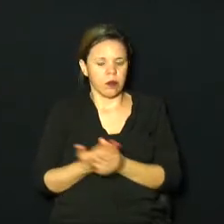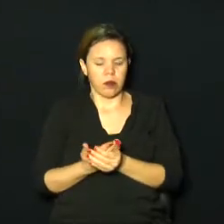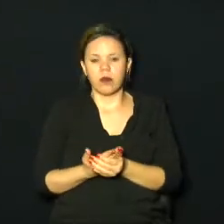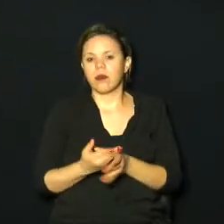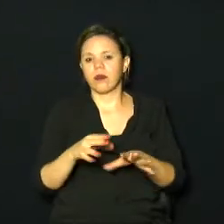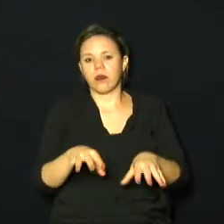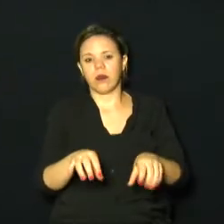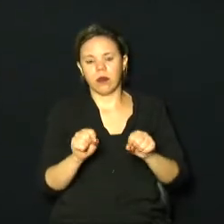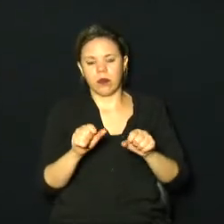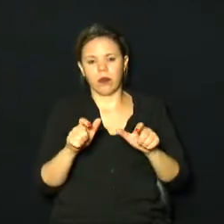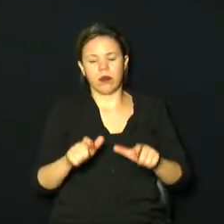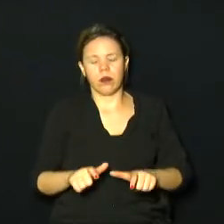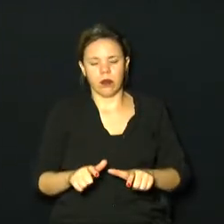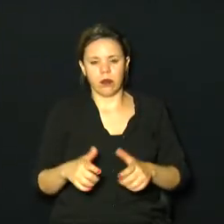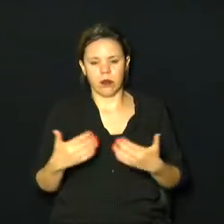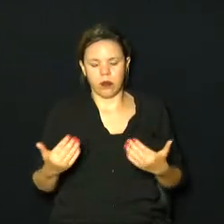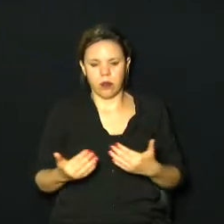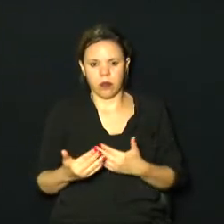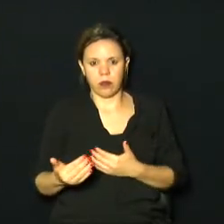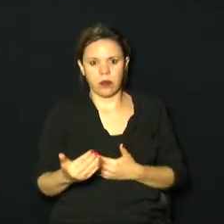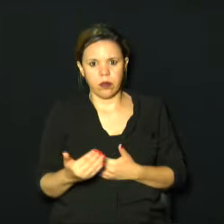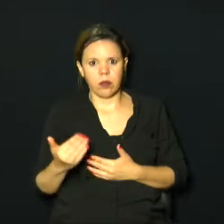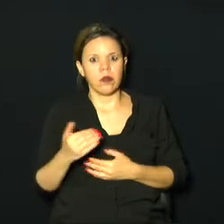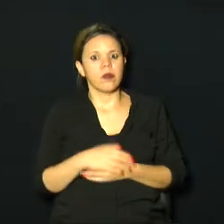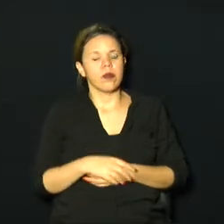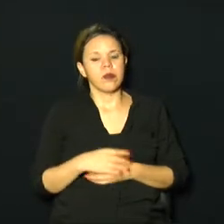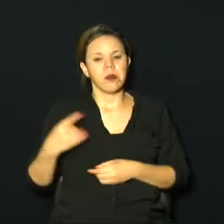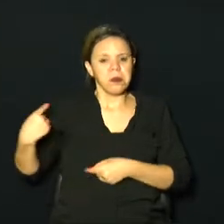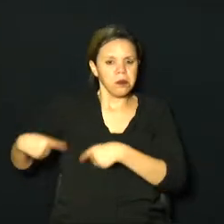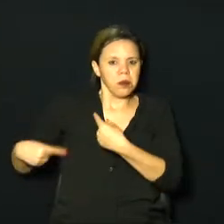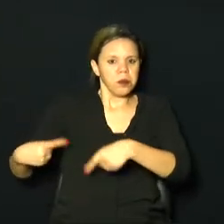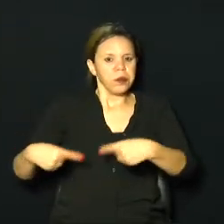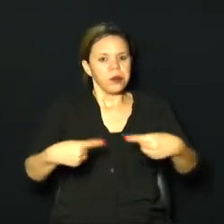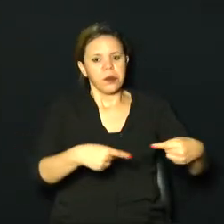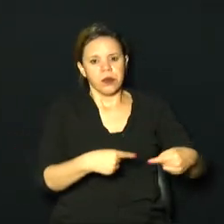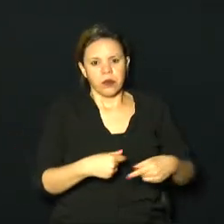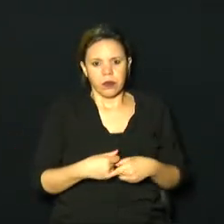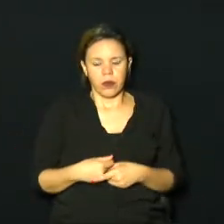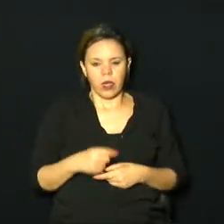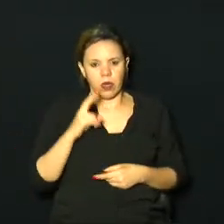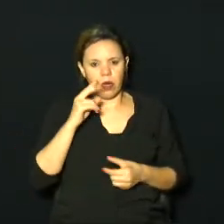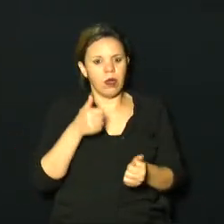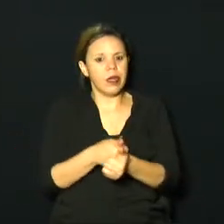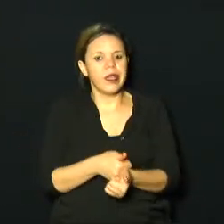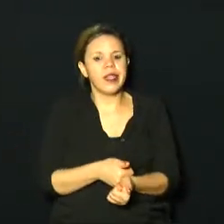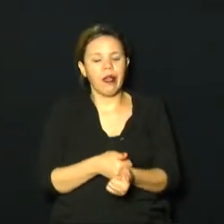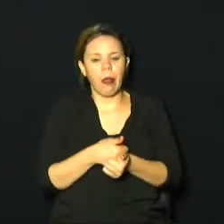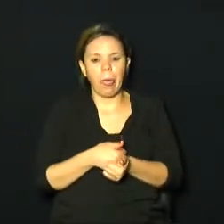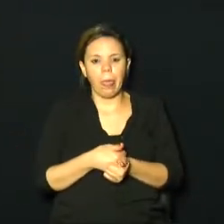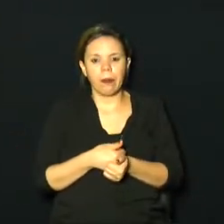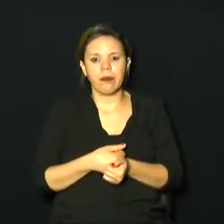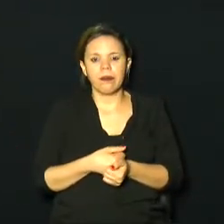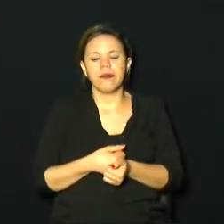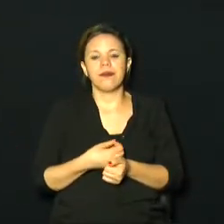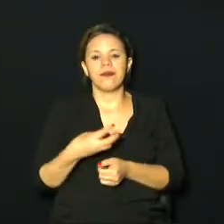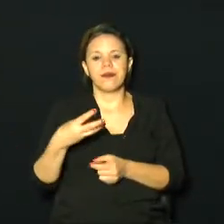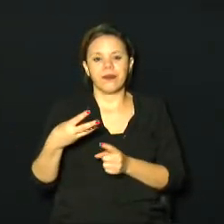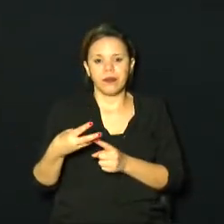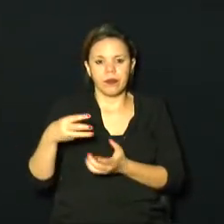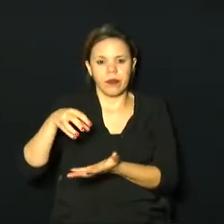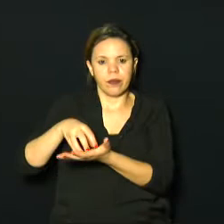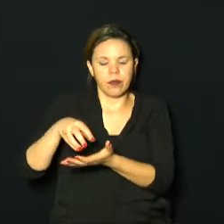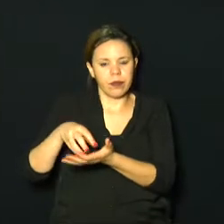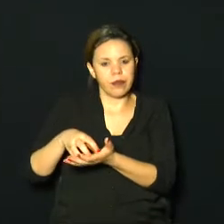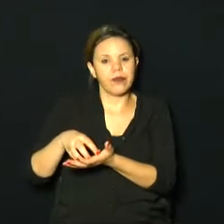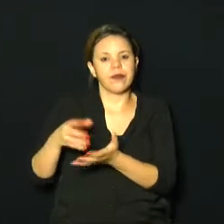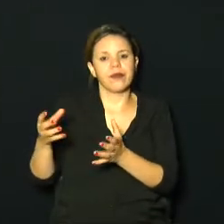posse e que, desde então, né, vem toda uma discussão, nós vemos, né, a gente vem acompanhando pela terceira vara do Fórum